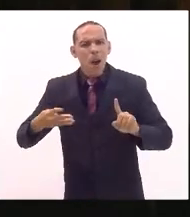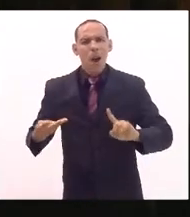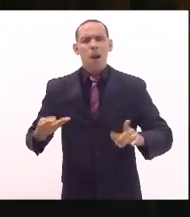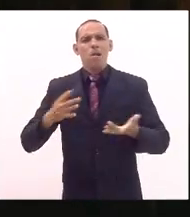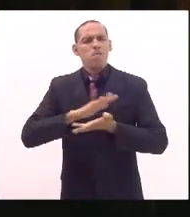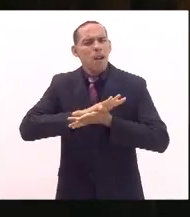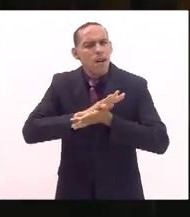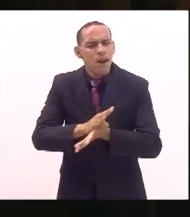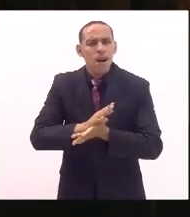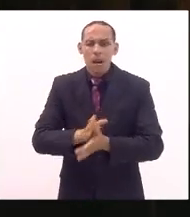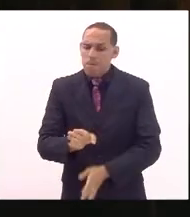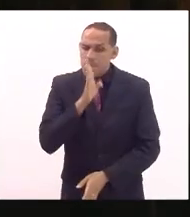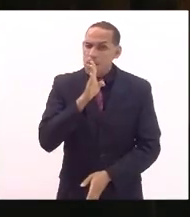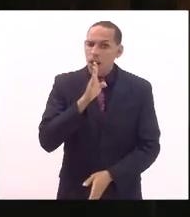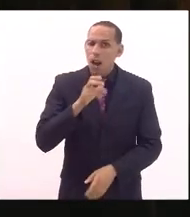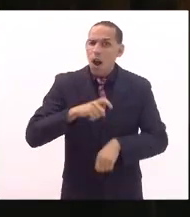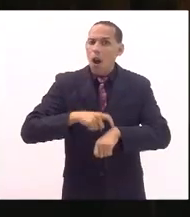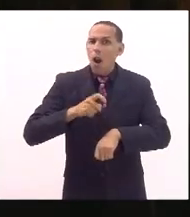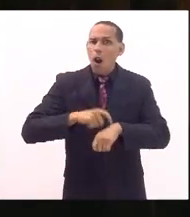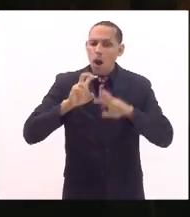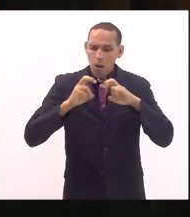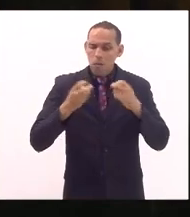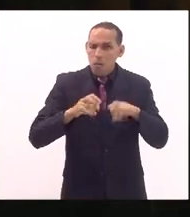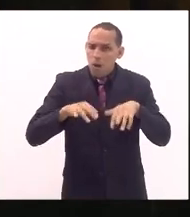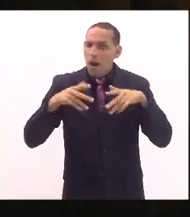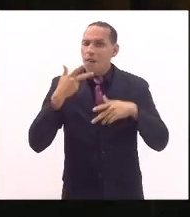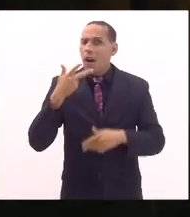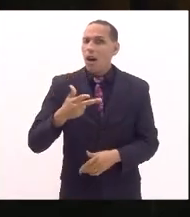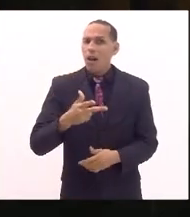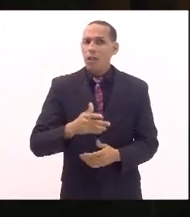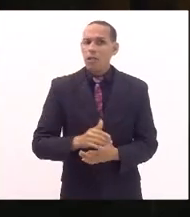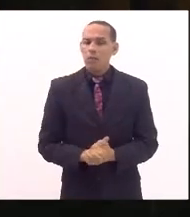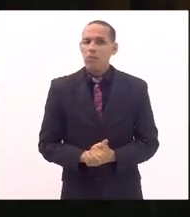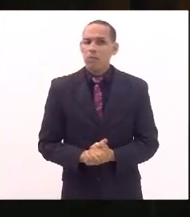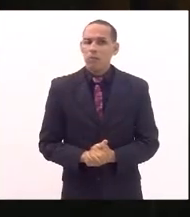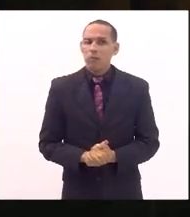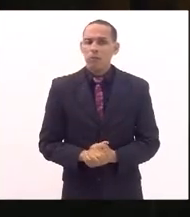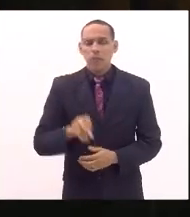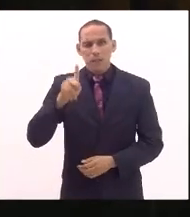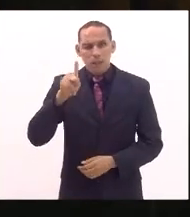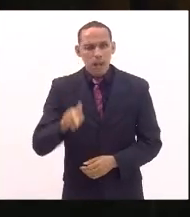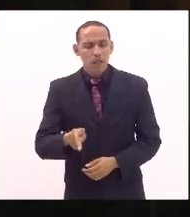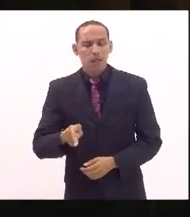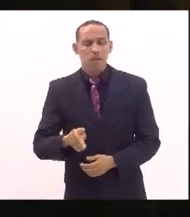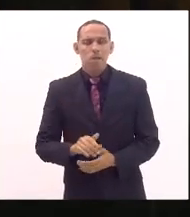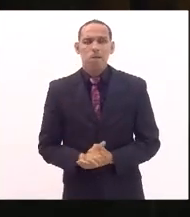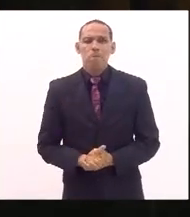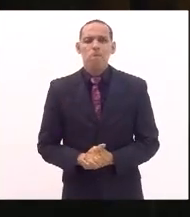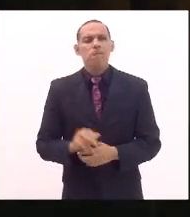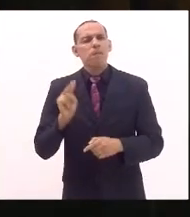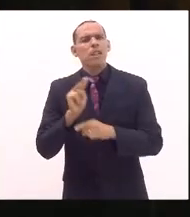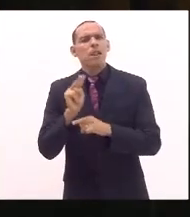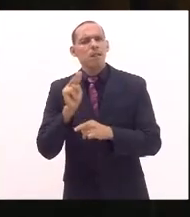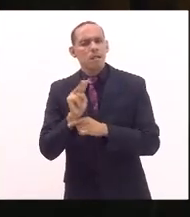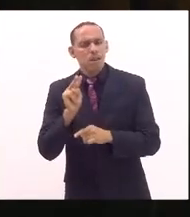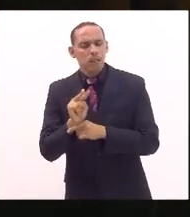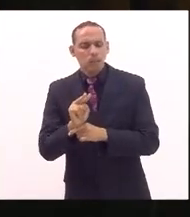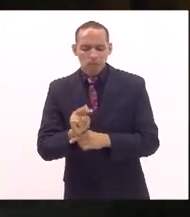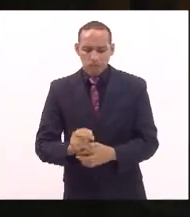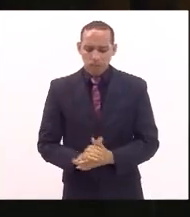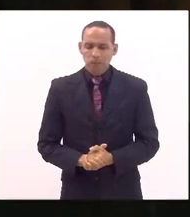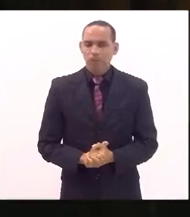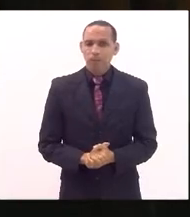tem que calar a boca enquanto o plenário tá falando o senhor presidente defendendo aqui